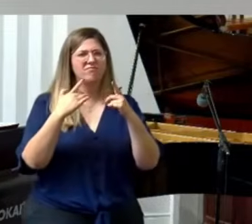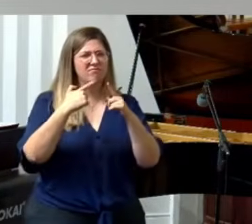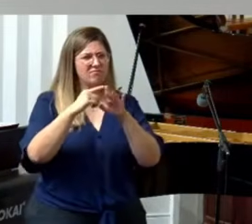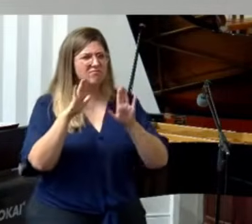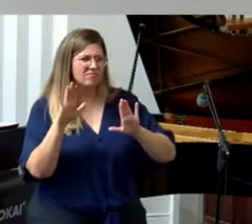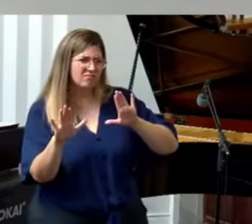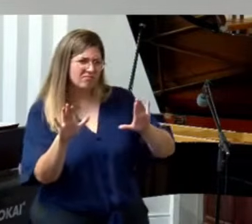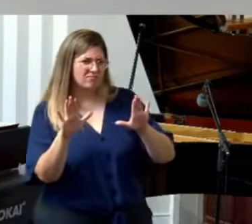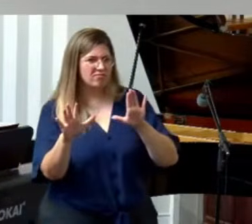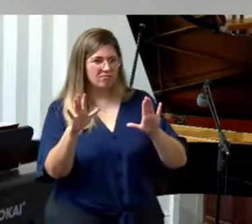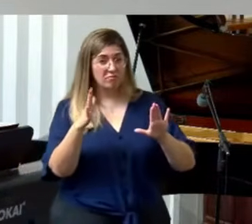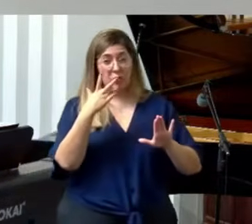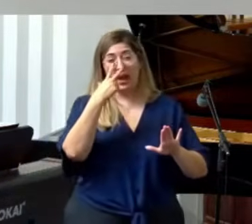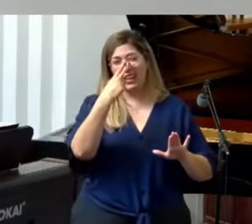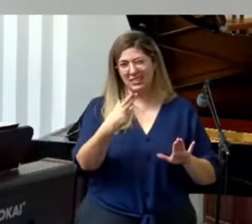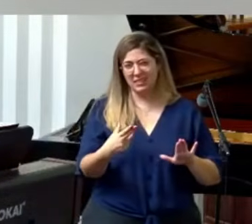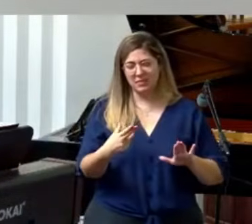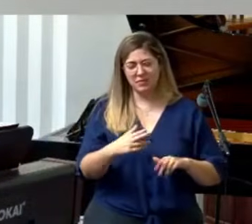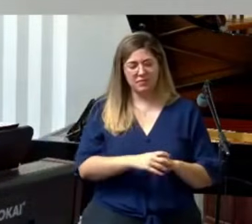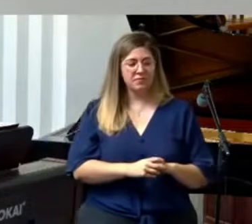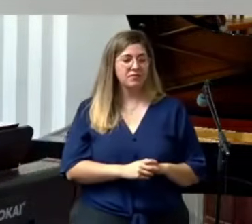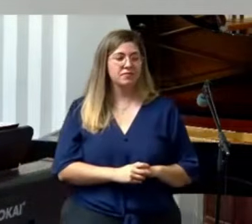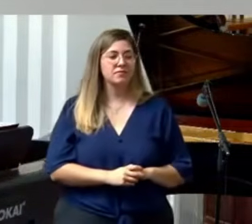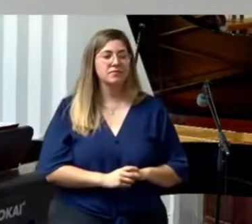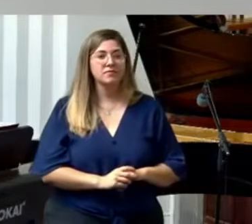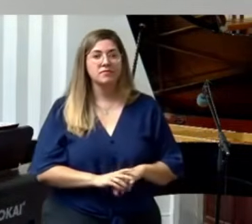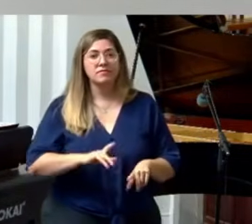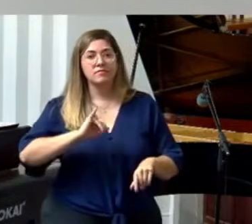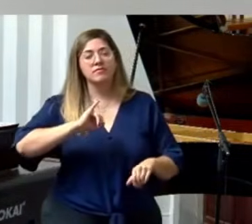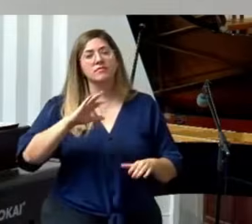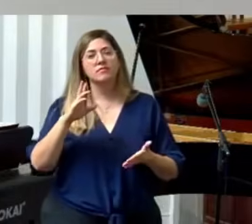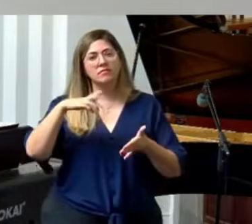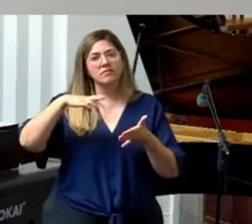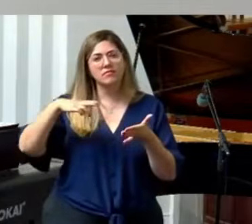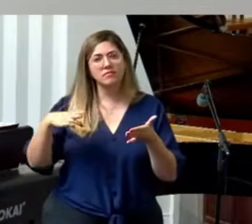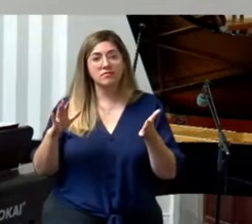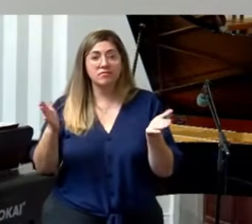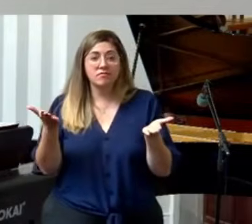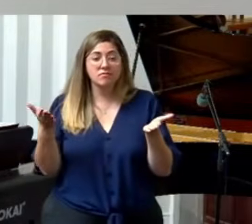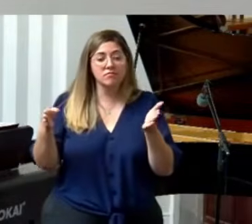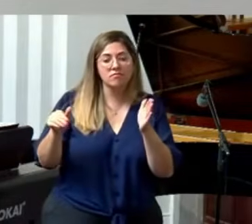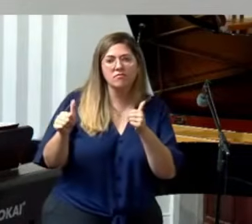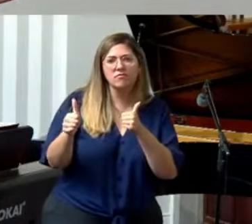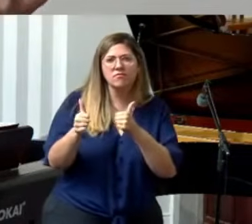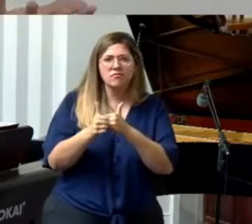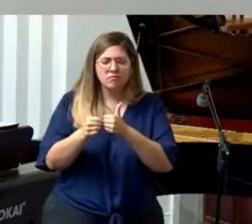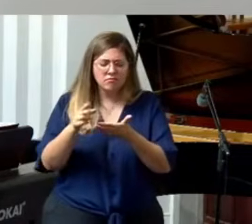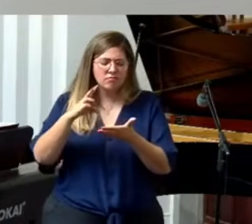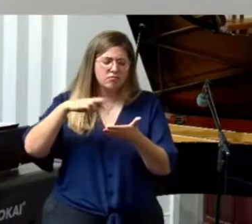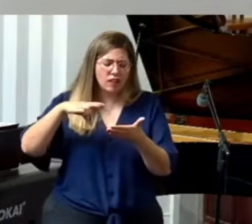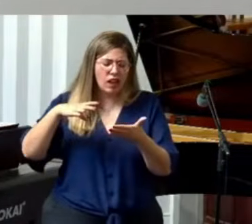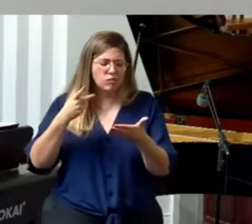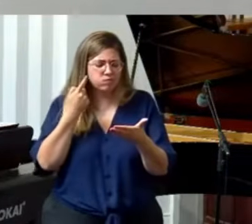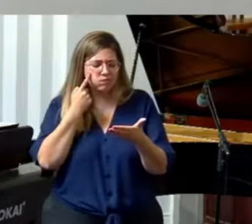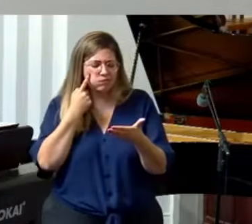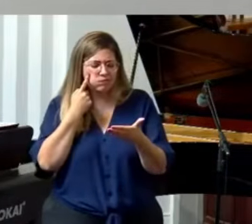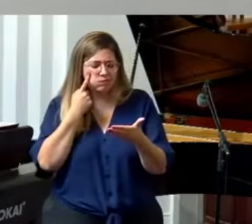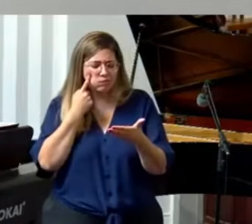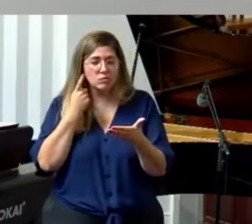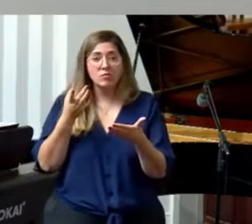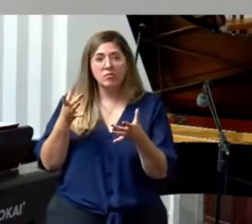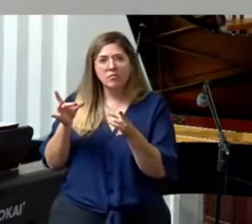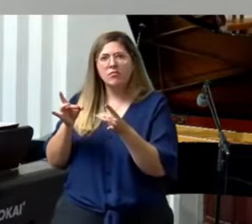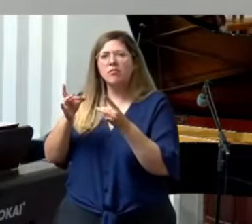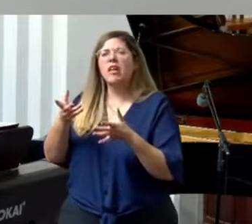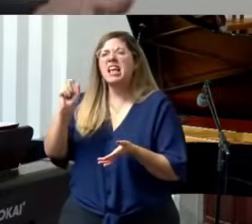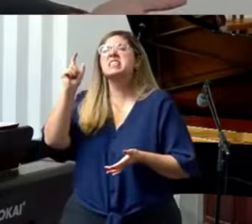texto, quando nós nos aproximamos dele, começamos a ter algumas respostas muito claras. Por exemplo, quem expulsa o homem do